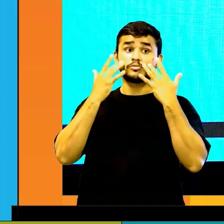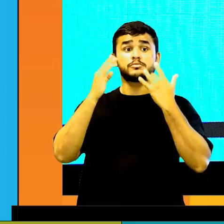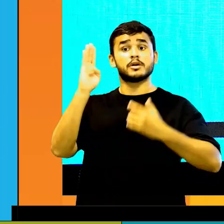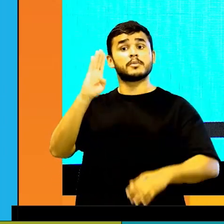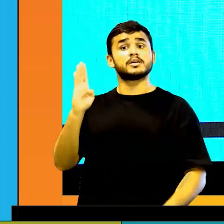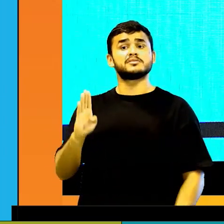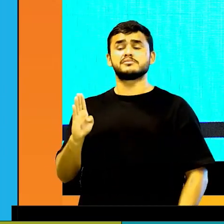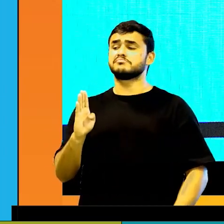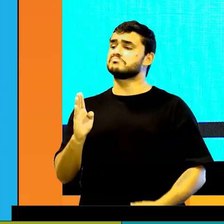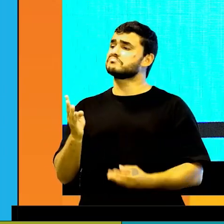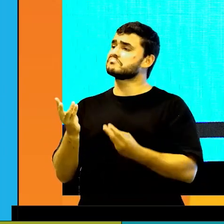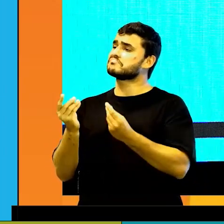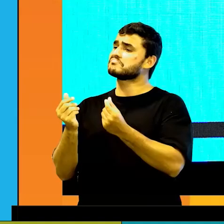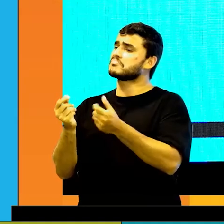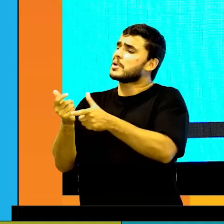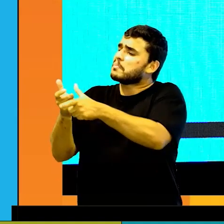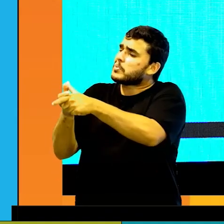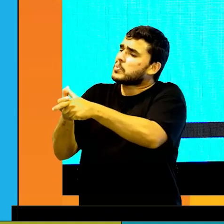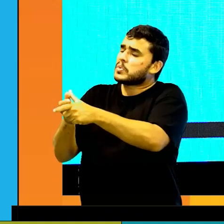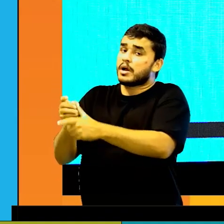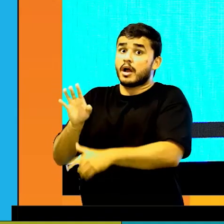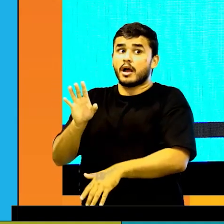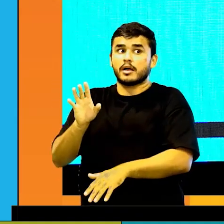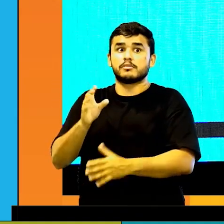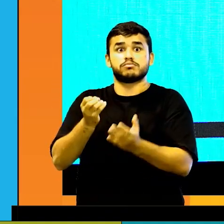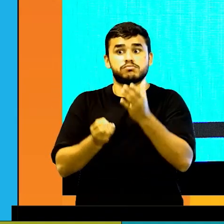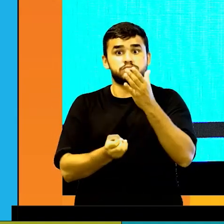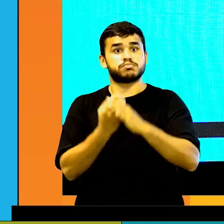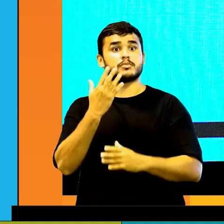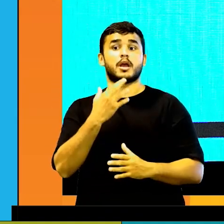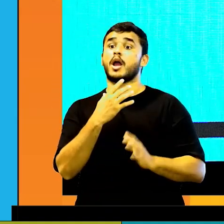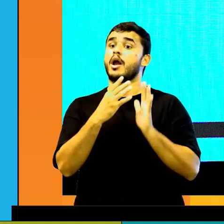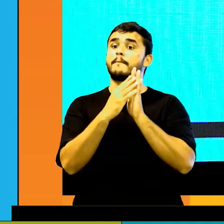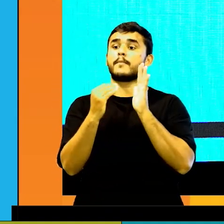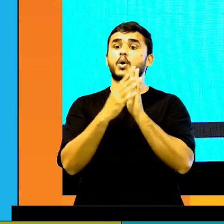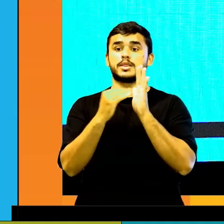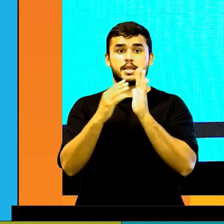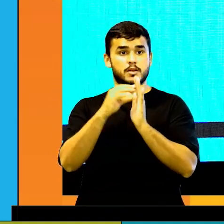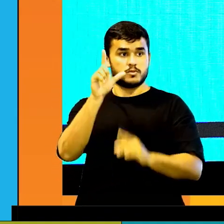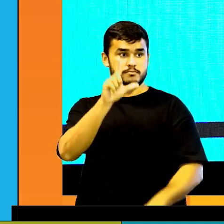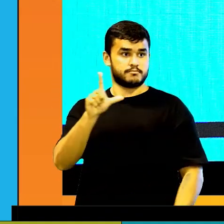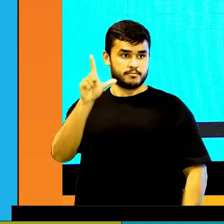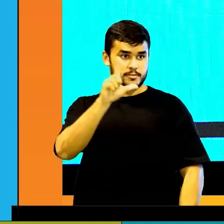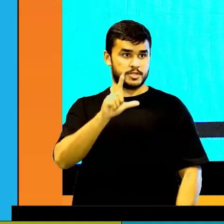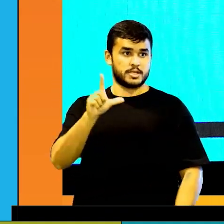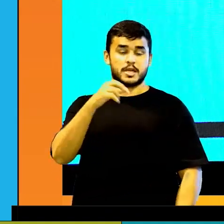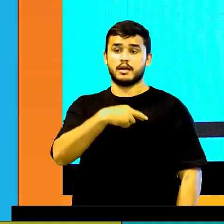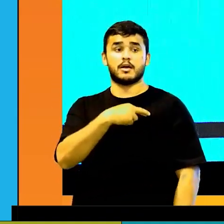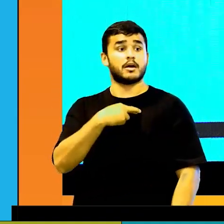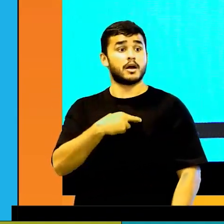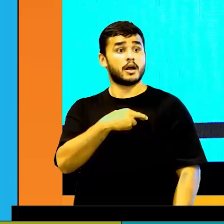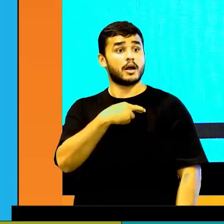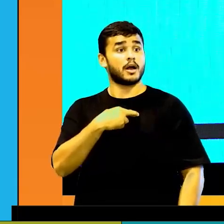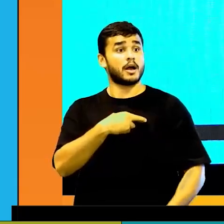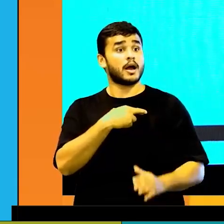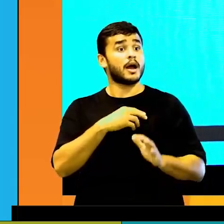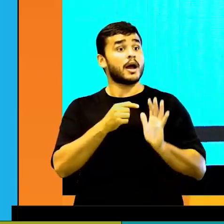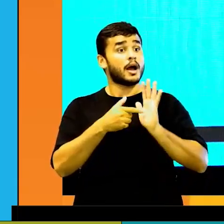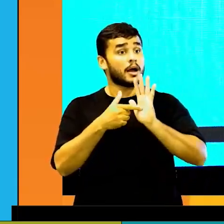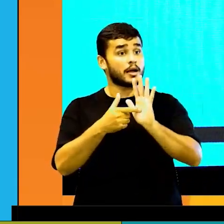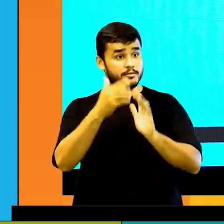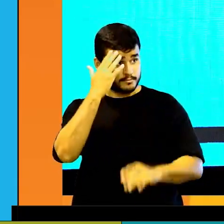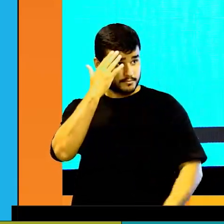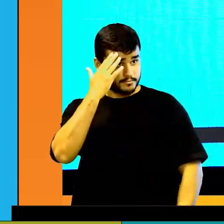Voltou a renascer no século XIX, na época do romantismo, ok? Então o teatro